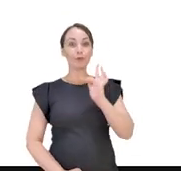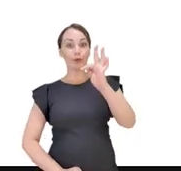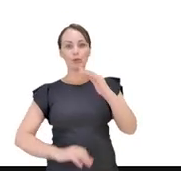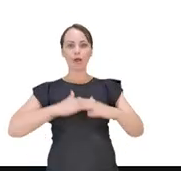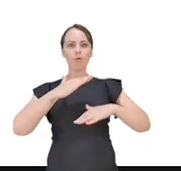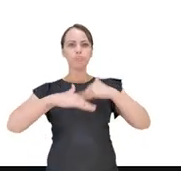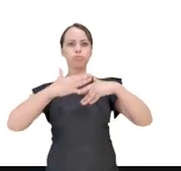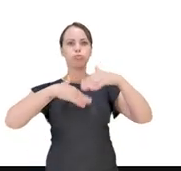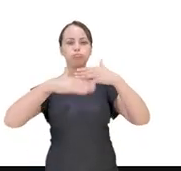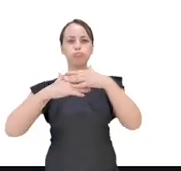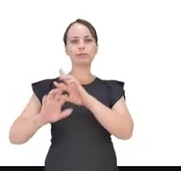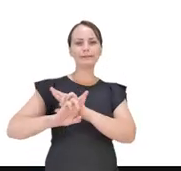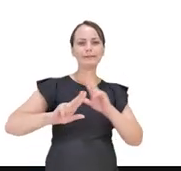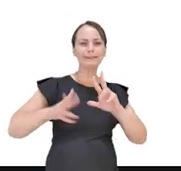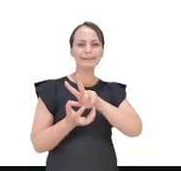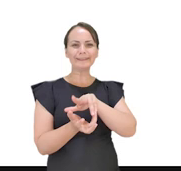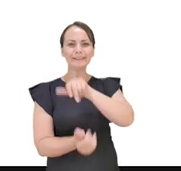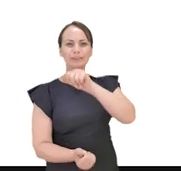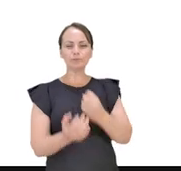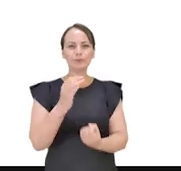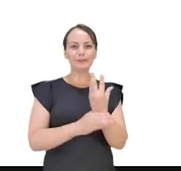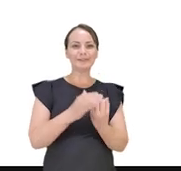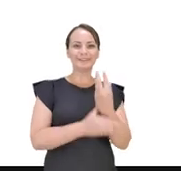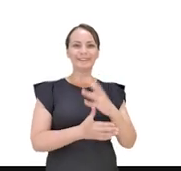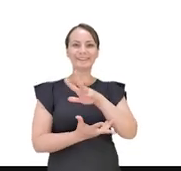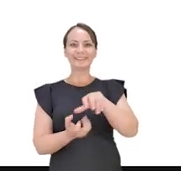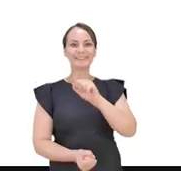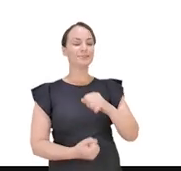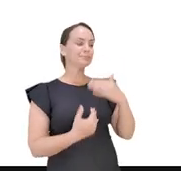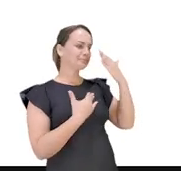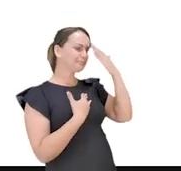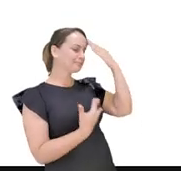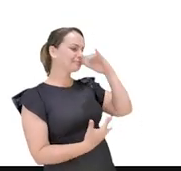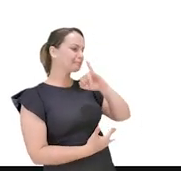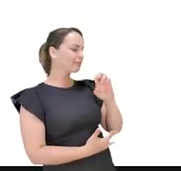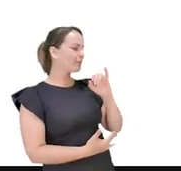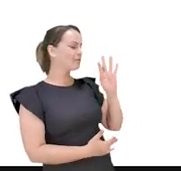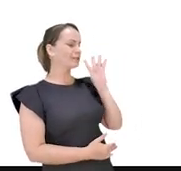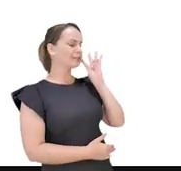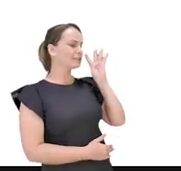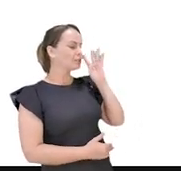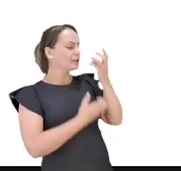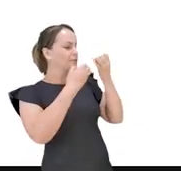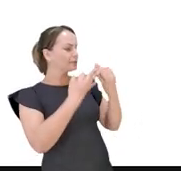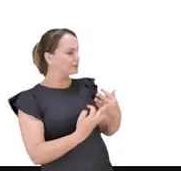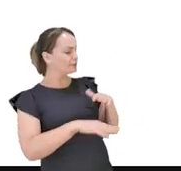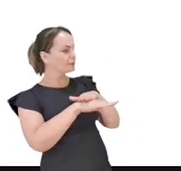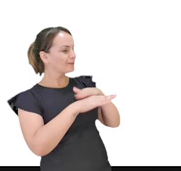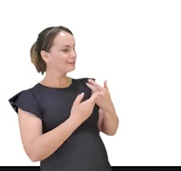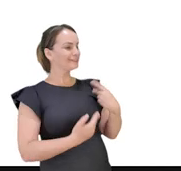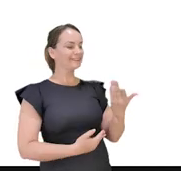desenvolver outros polímeros e outros slimes aí. Muito obrigado, Jefferson. Foi muito legal a sua explanação, a sua